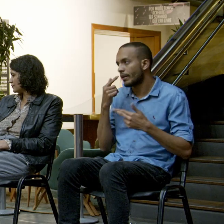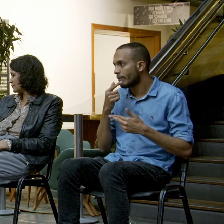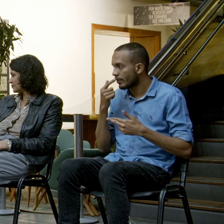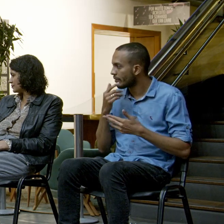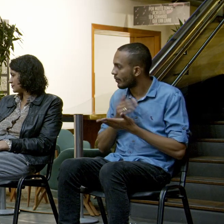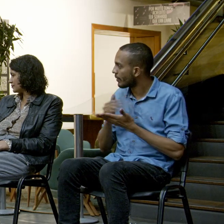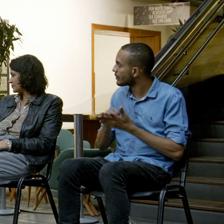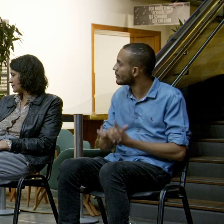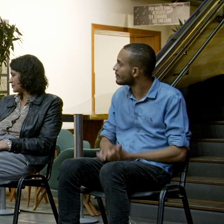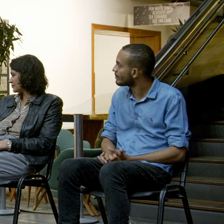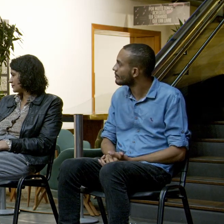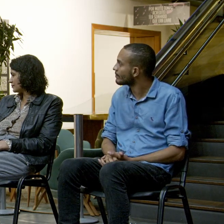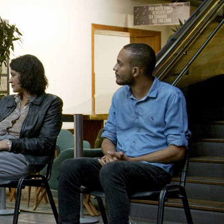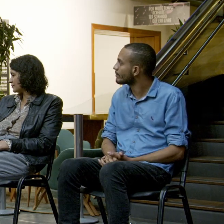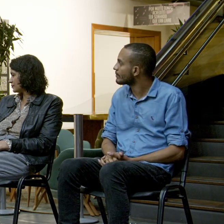começo.